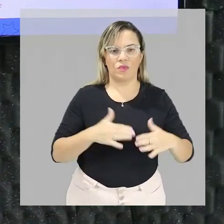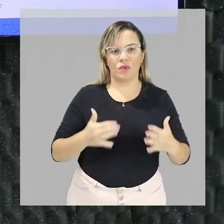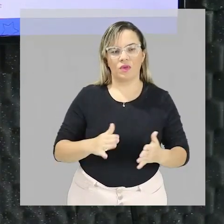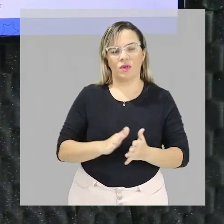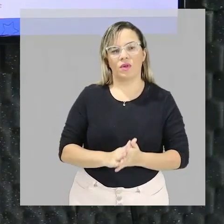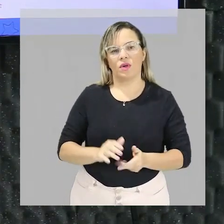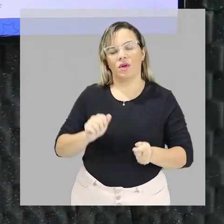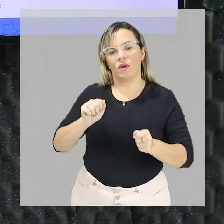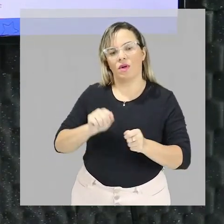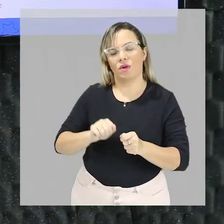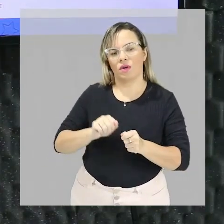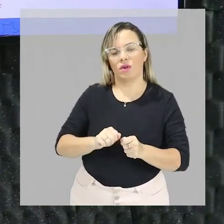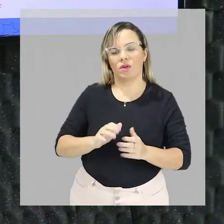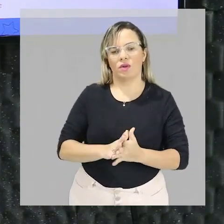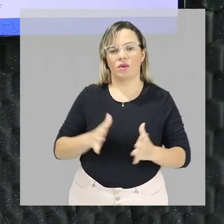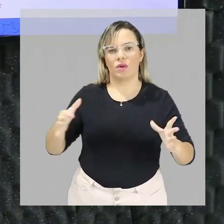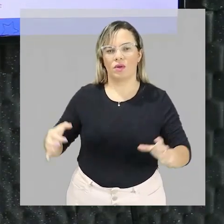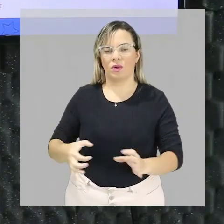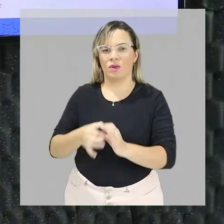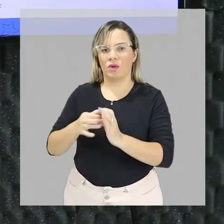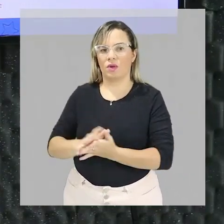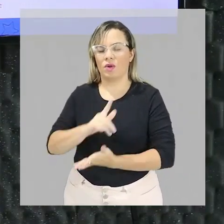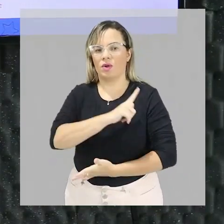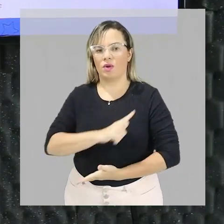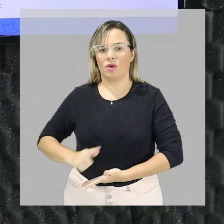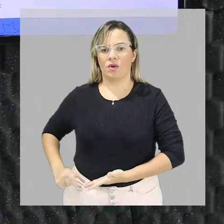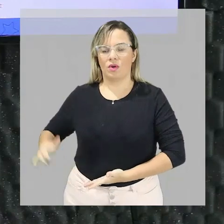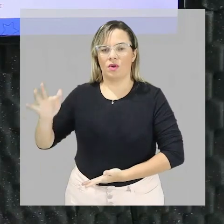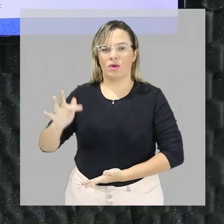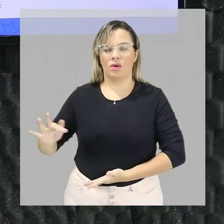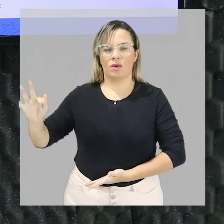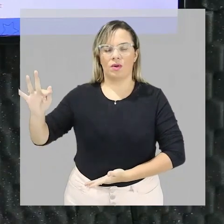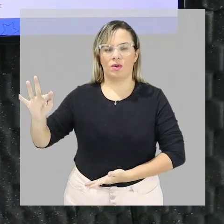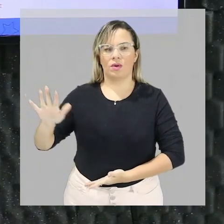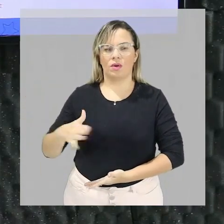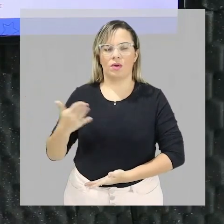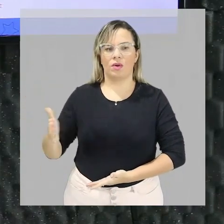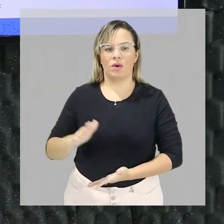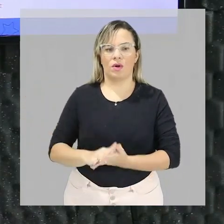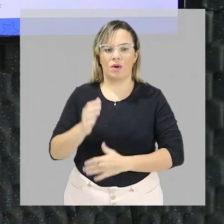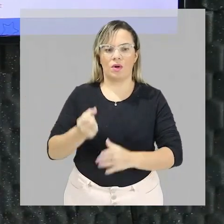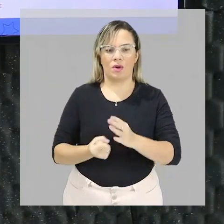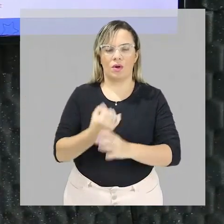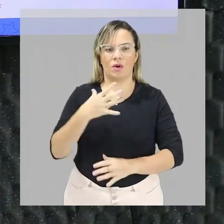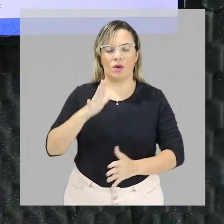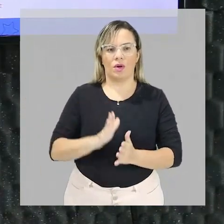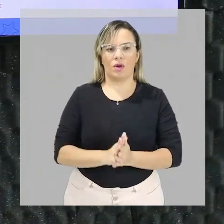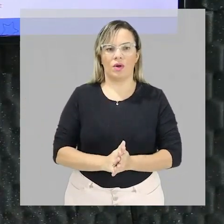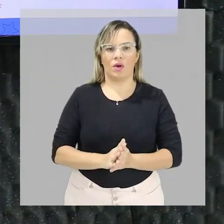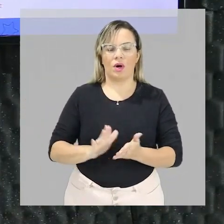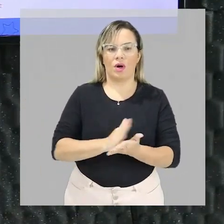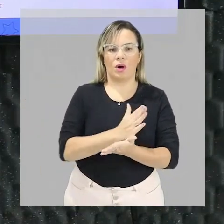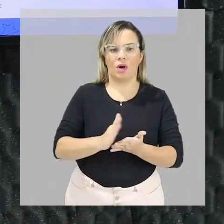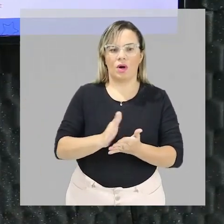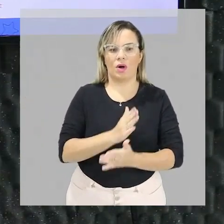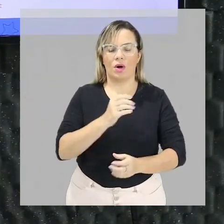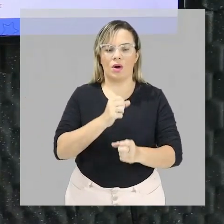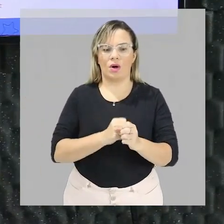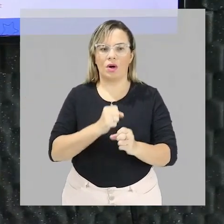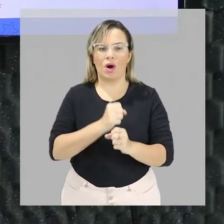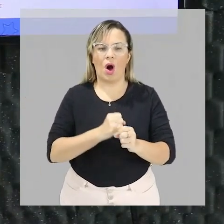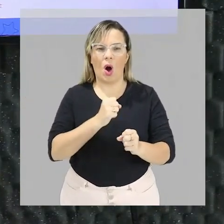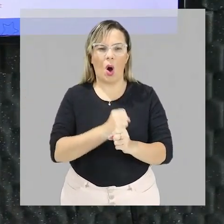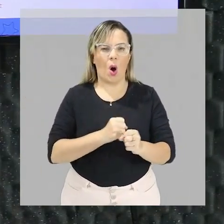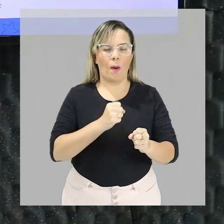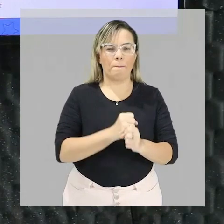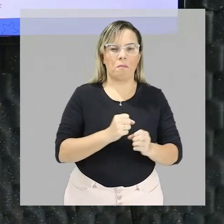estabelecendo, juntamente com o governo federal, estabeleceram a criação de algumas obras conhecidas como